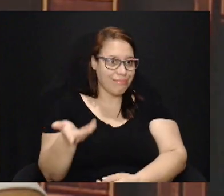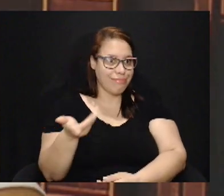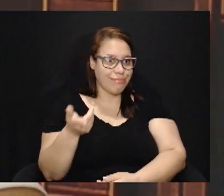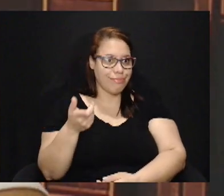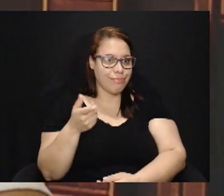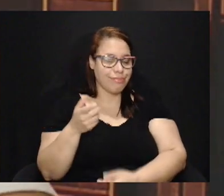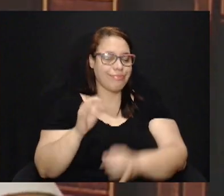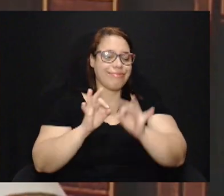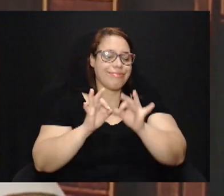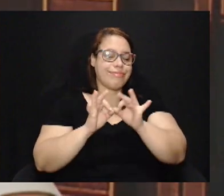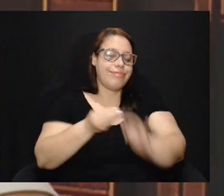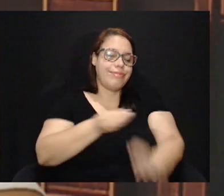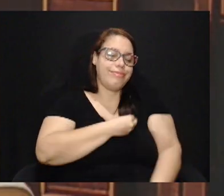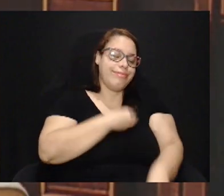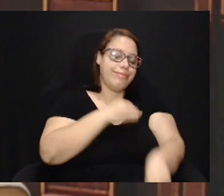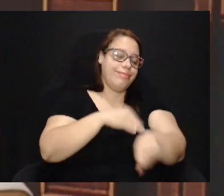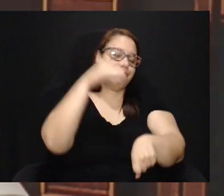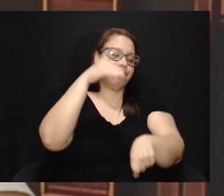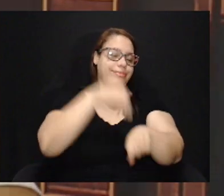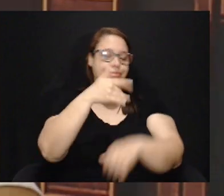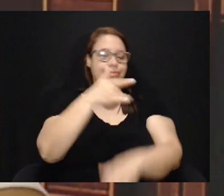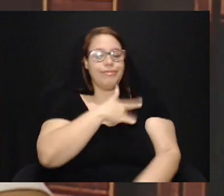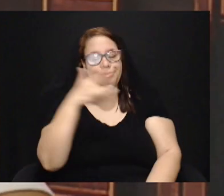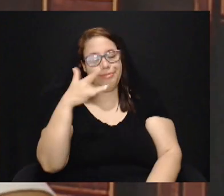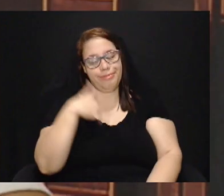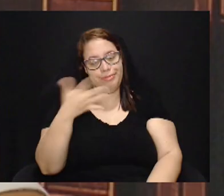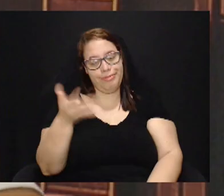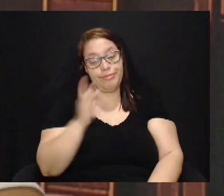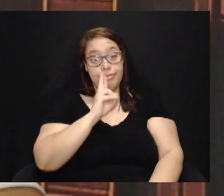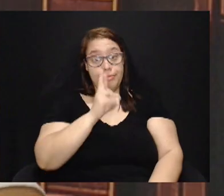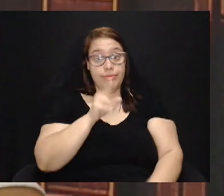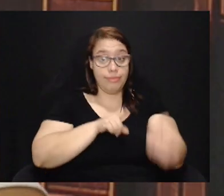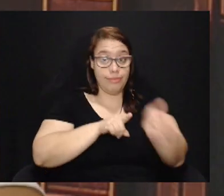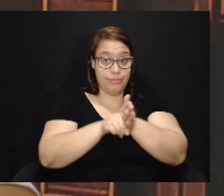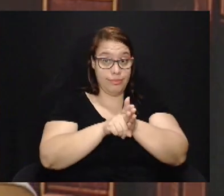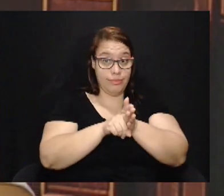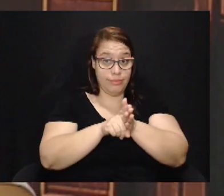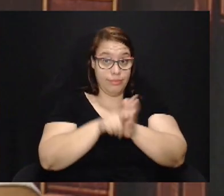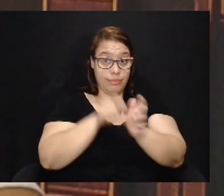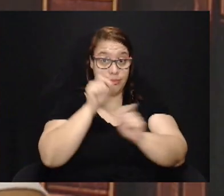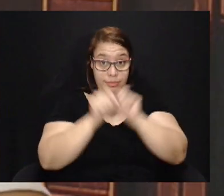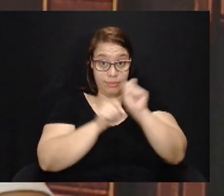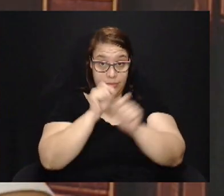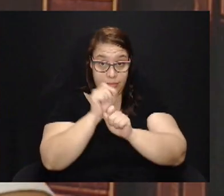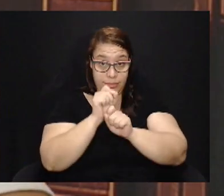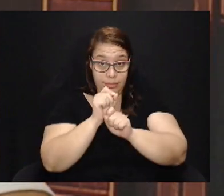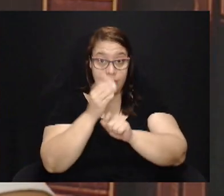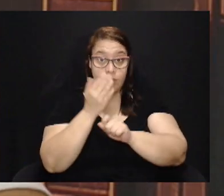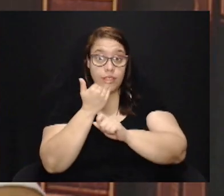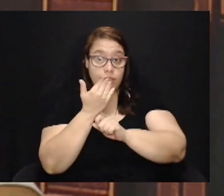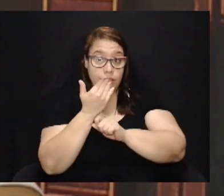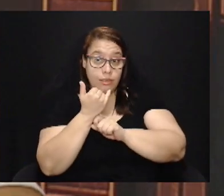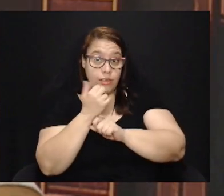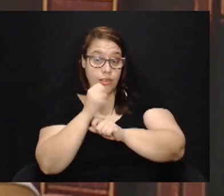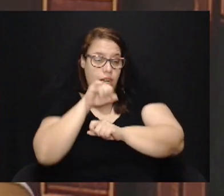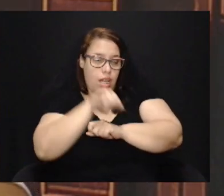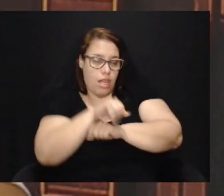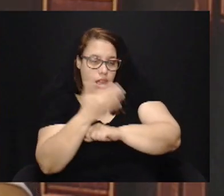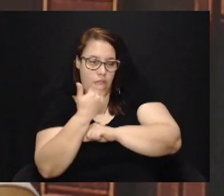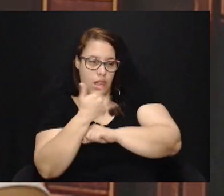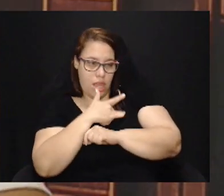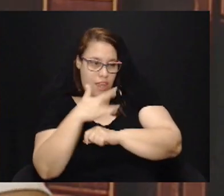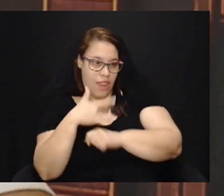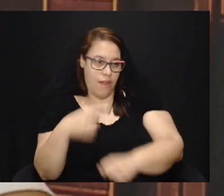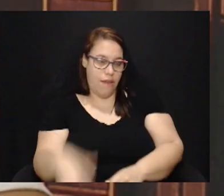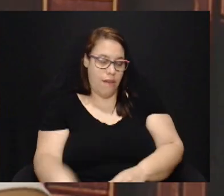uma longevidade saudável, né? Respondendo a sua pergunta com relação do comer, né? Se comer saudável é caro, se é